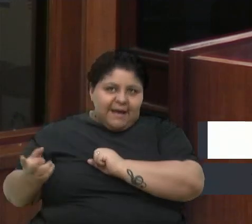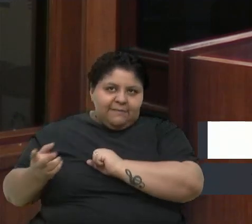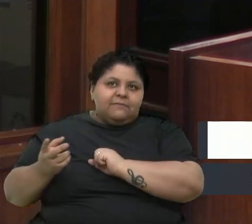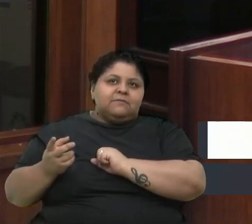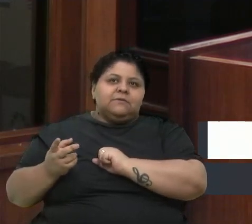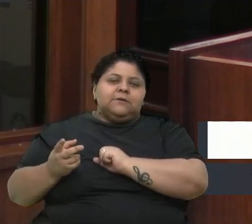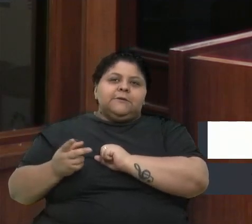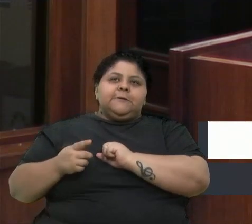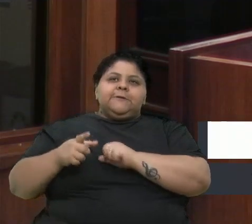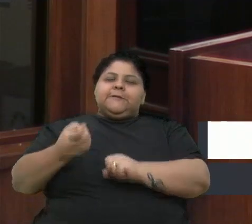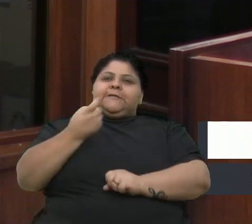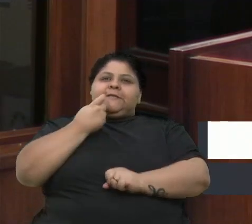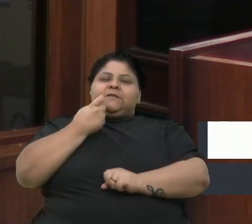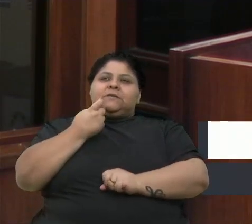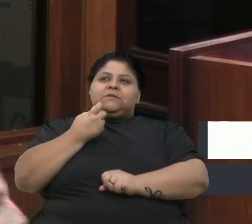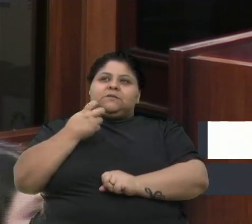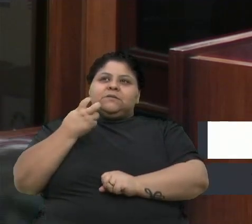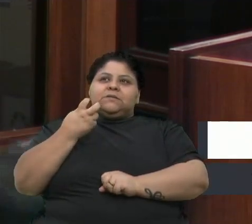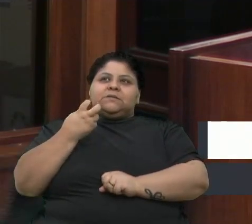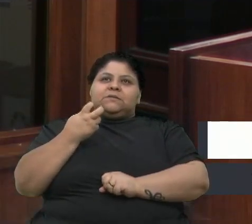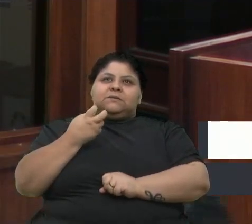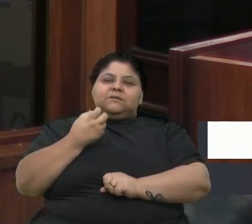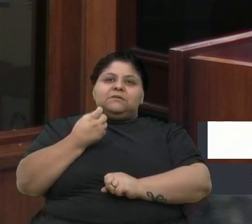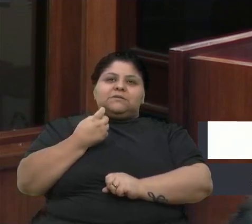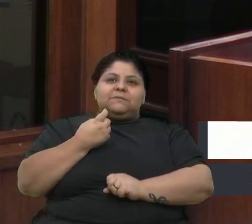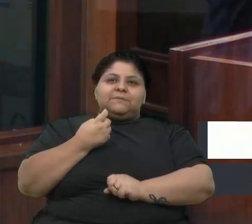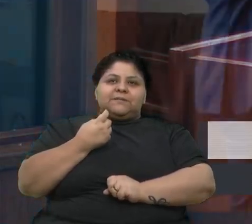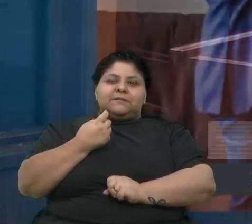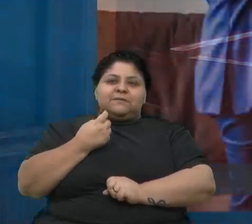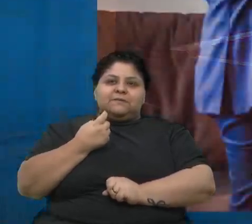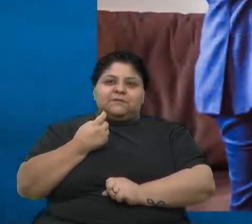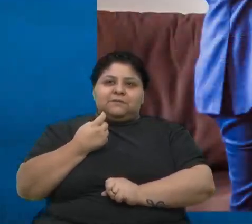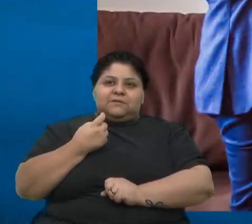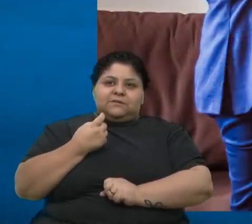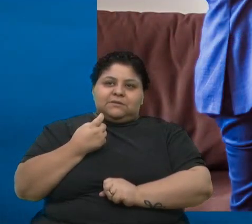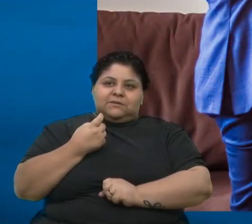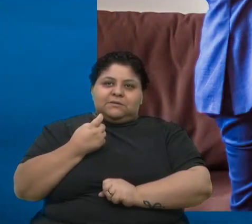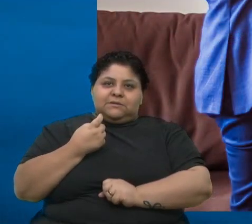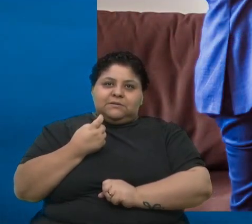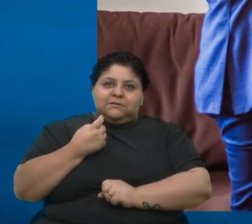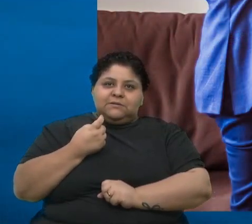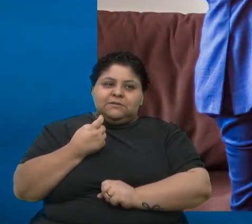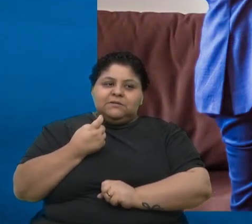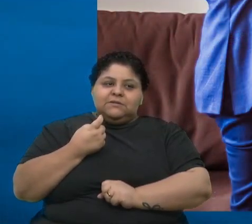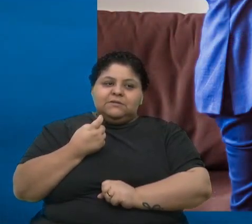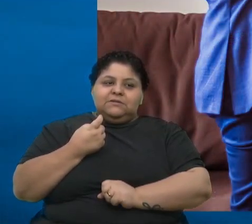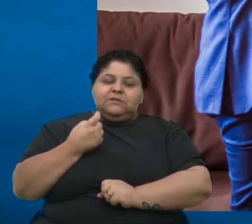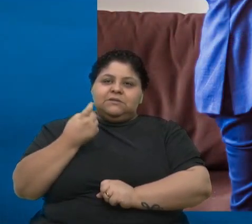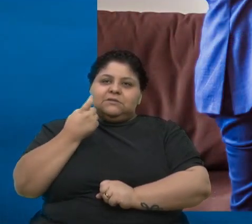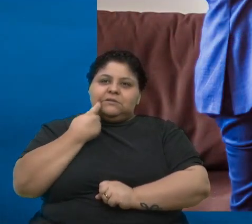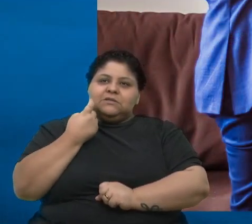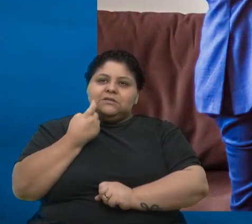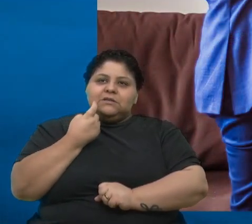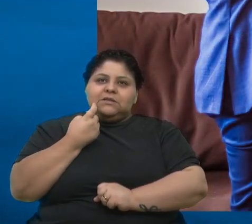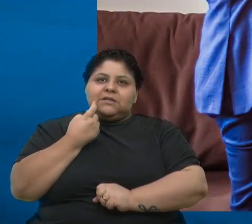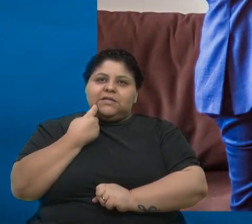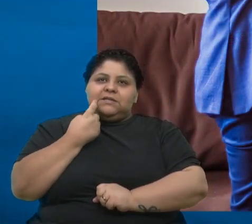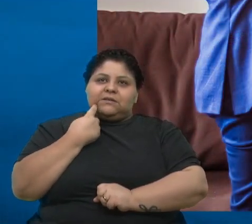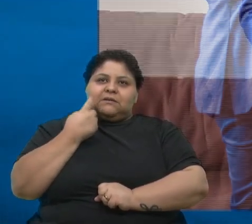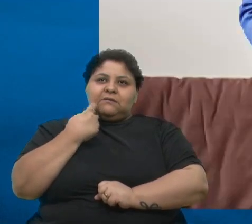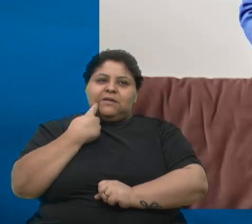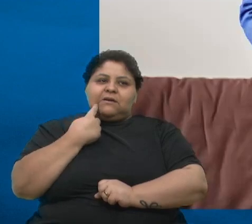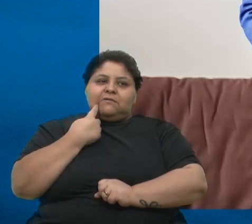o cônsul Valério, o cônsul italiano em Porto Alegre, onde a gente conversou muito sobre esse assunto, ele ficou